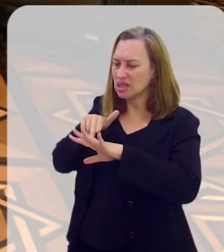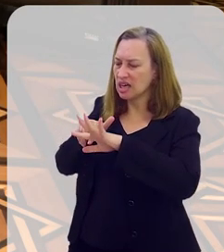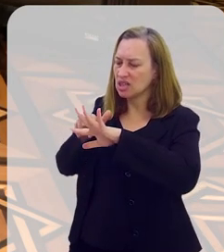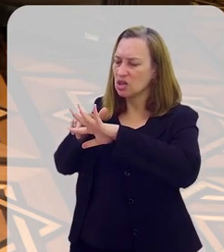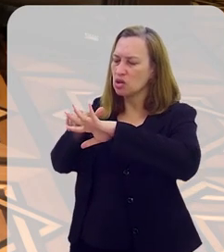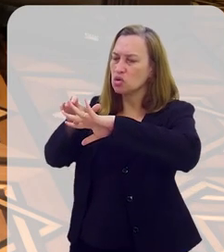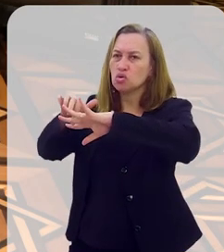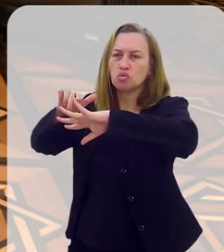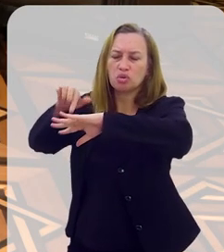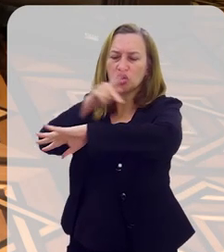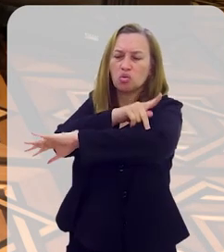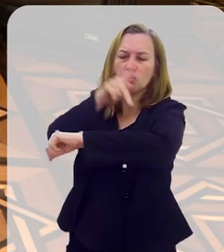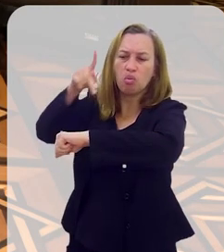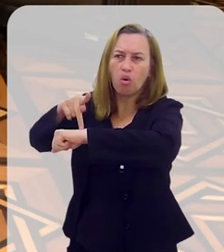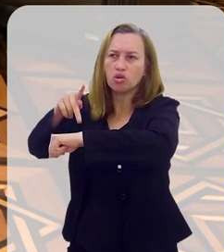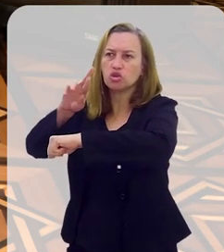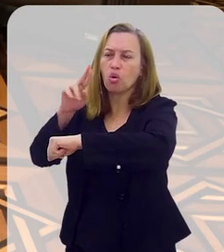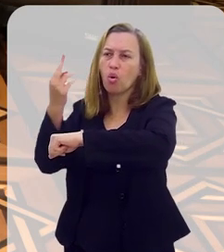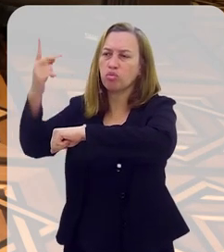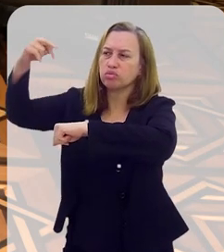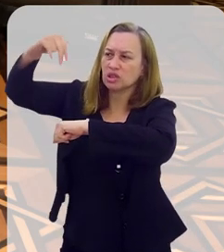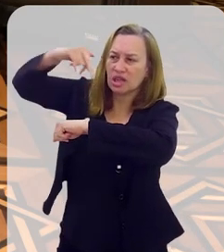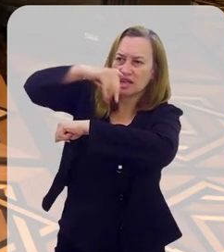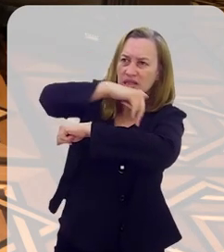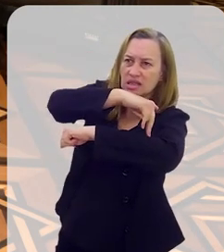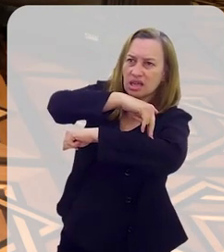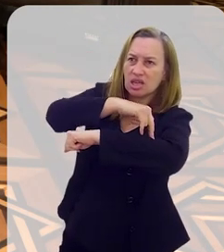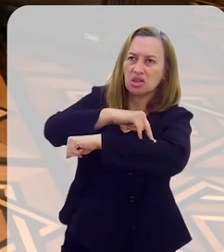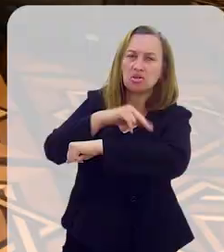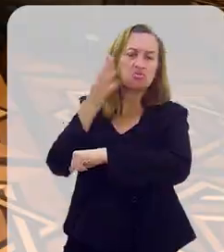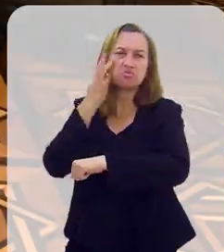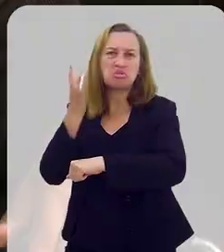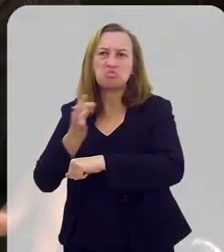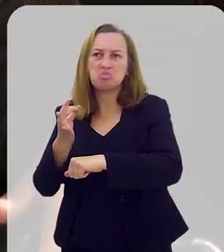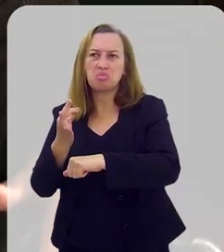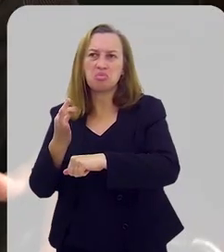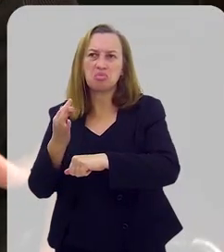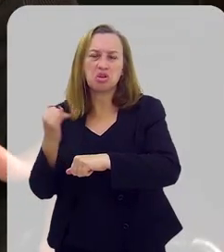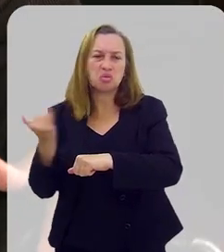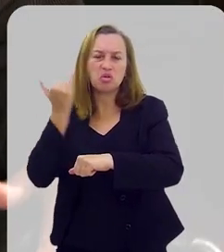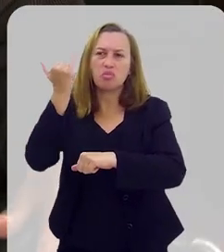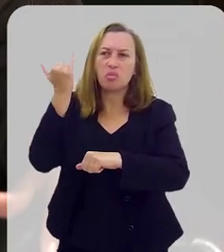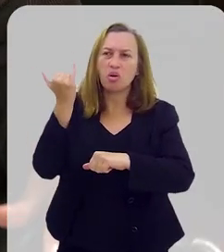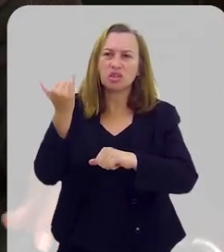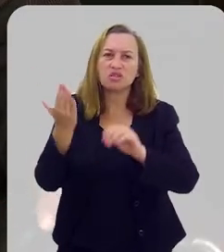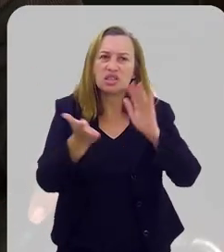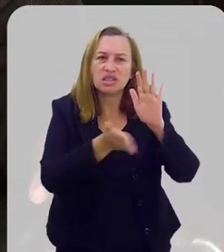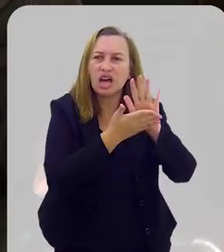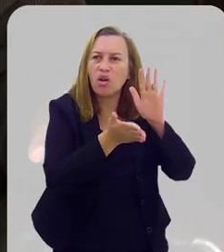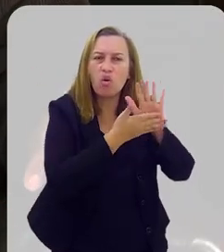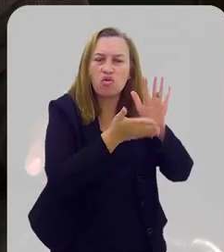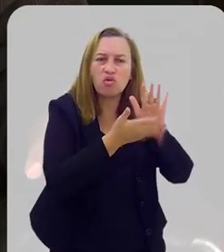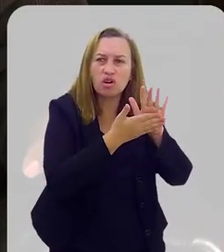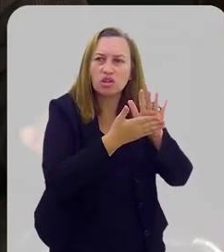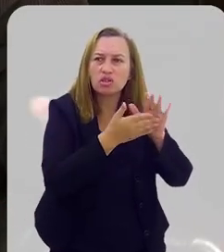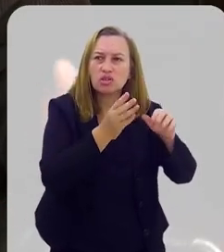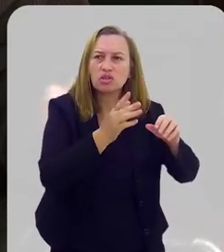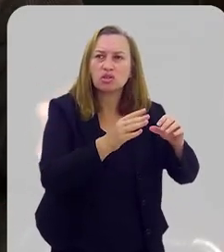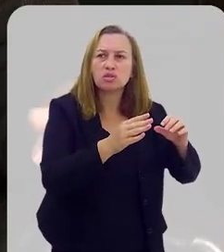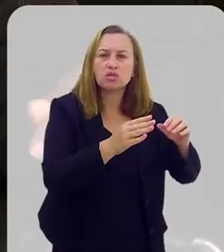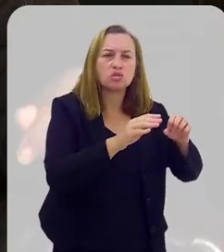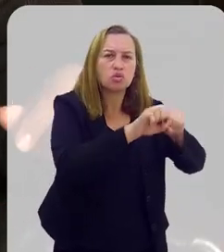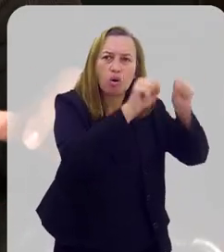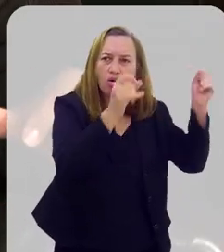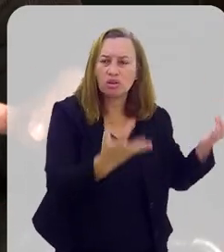não me interessa se você tá descendo o monte não me interessa se você tá louvando num Altar não me interessa se você tá numa casa de prostituição